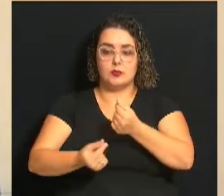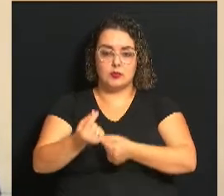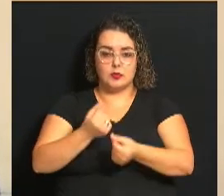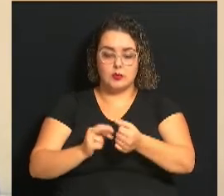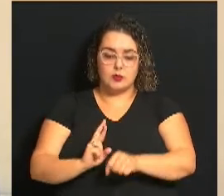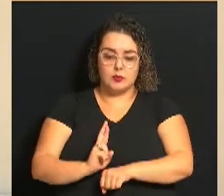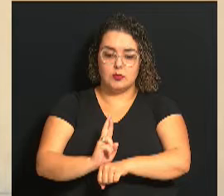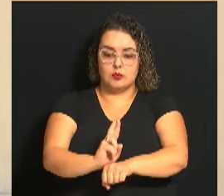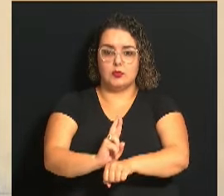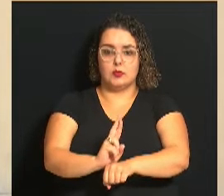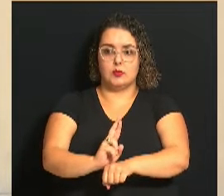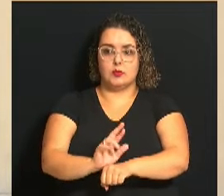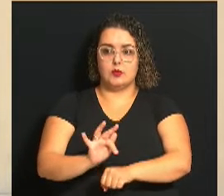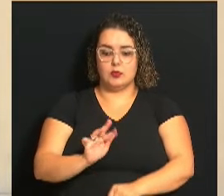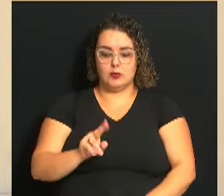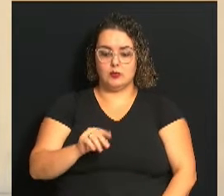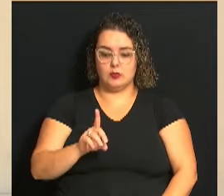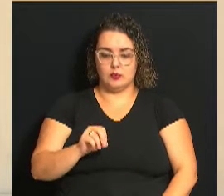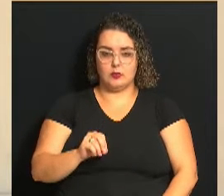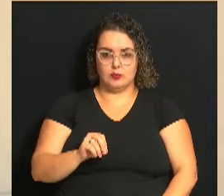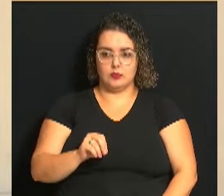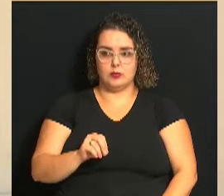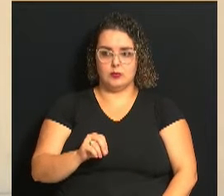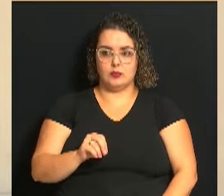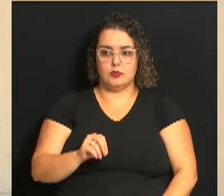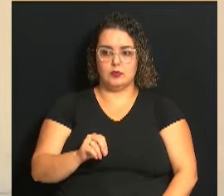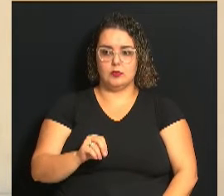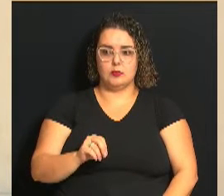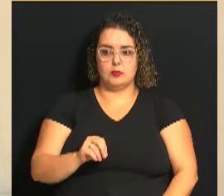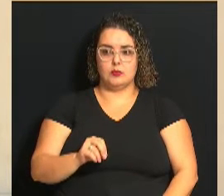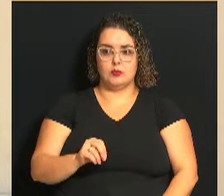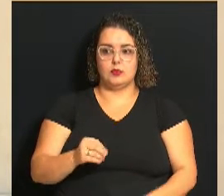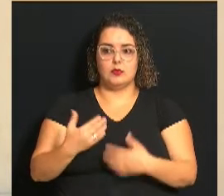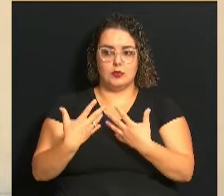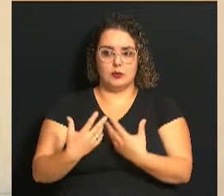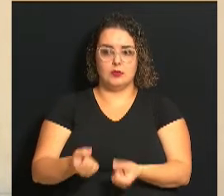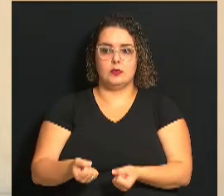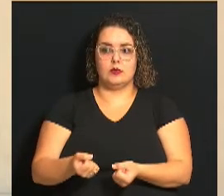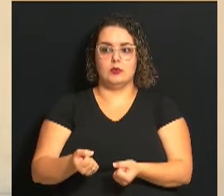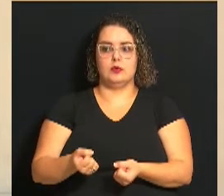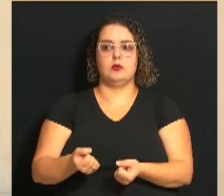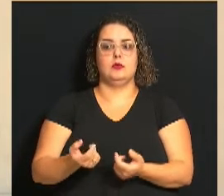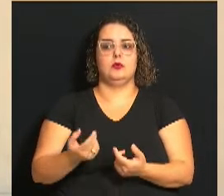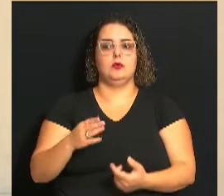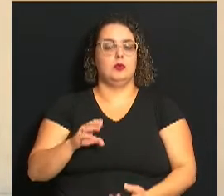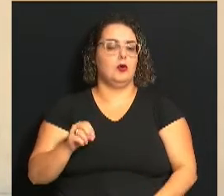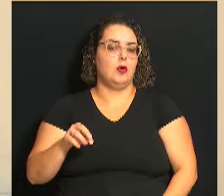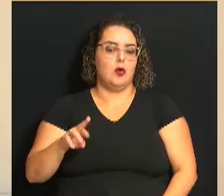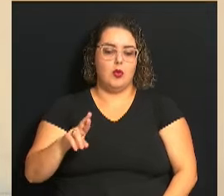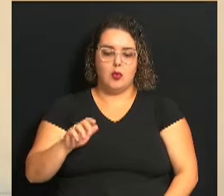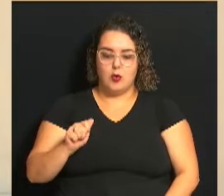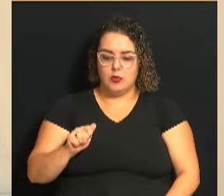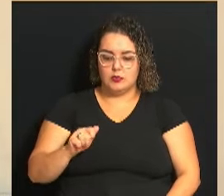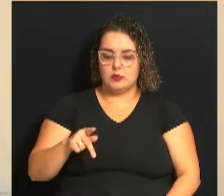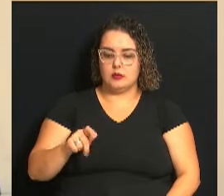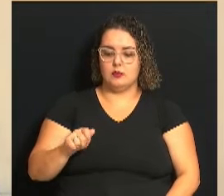fundo virá a ser oriundos de contrapartidas, de estudos de impacto de